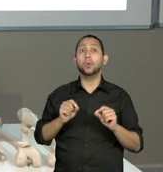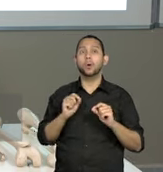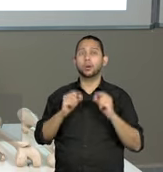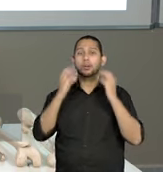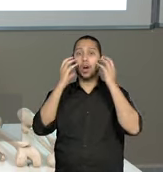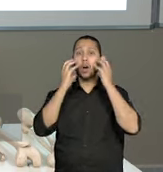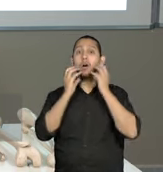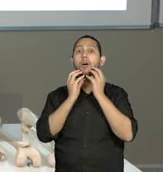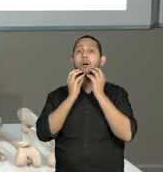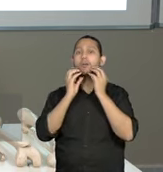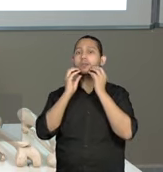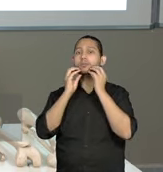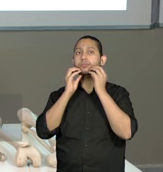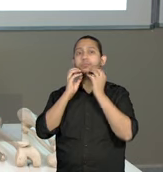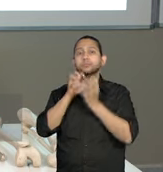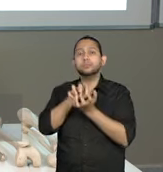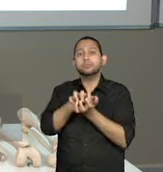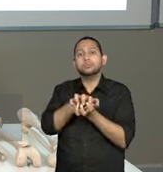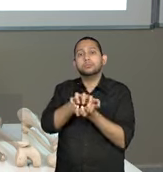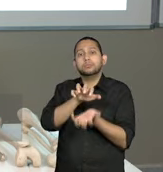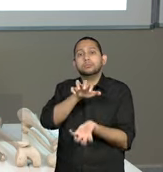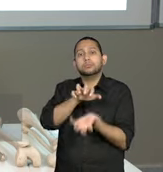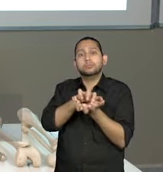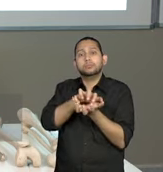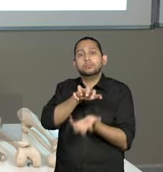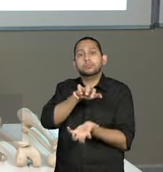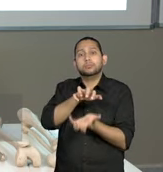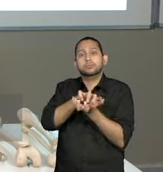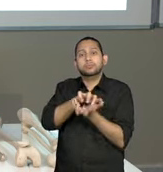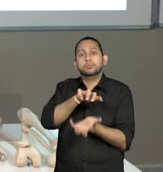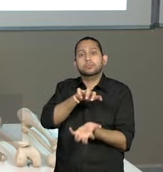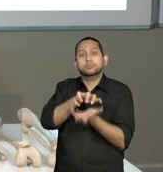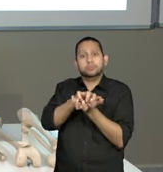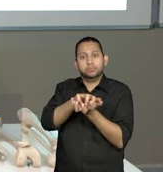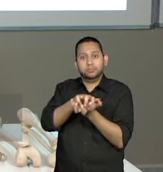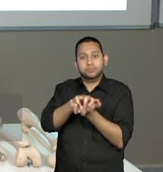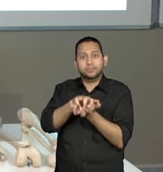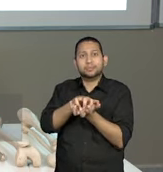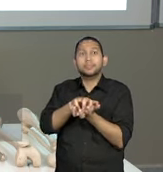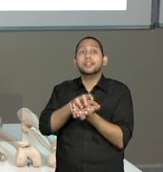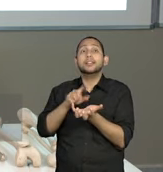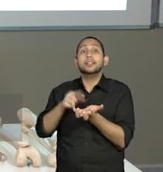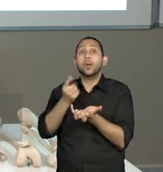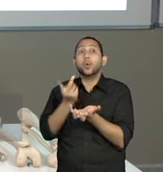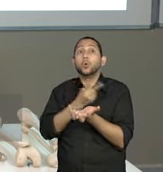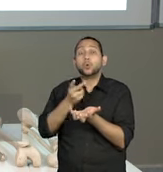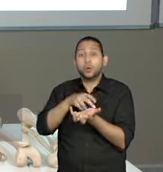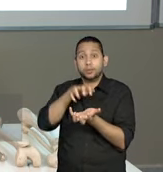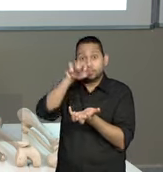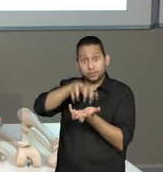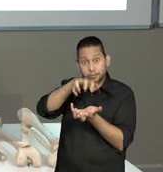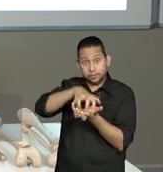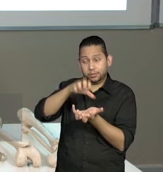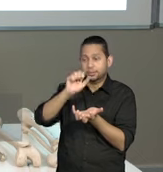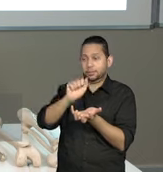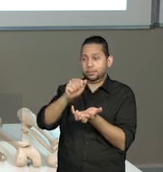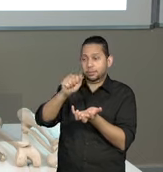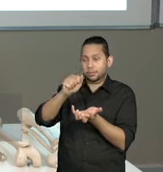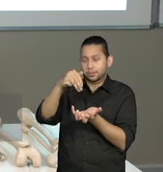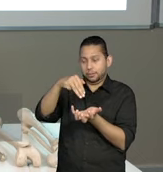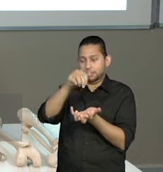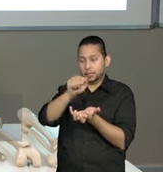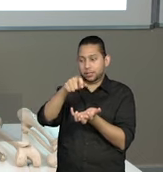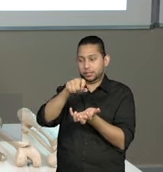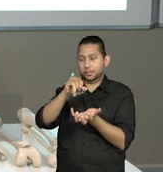ter a maxila aqui e a mandíbula, que permitem que a